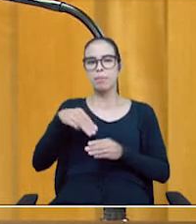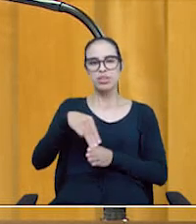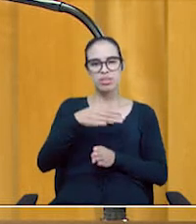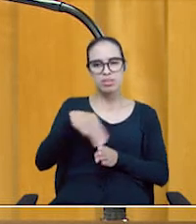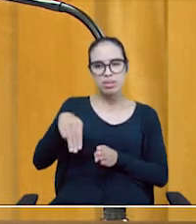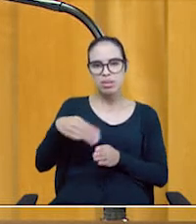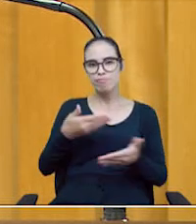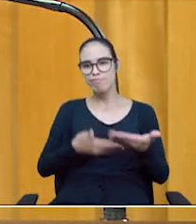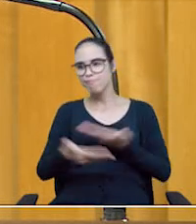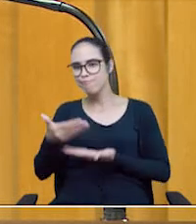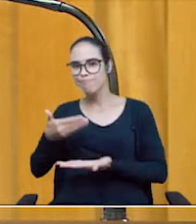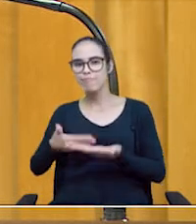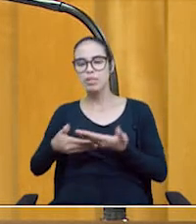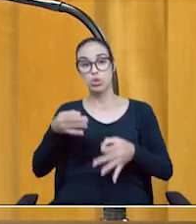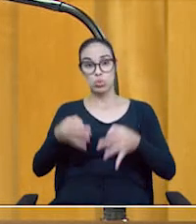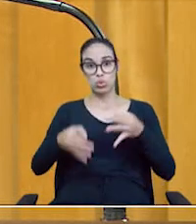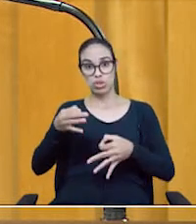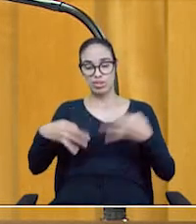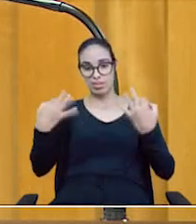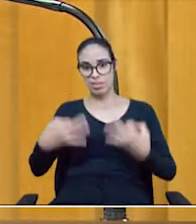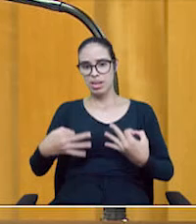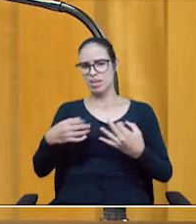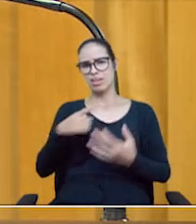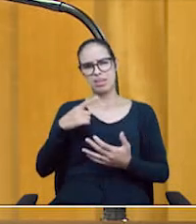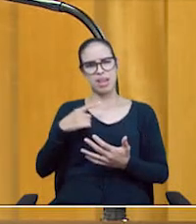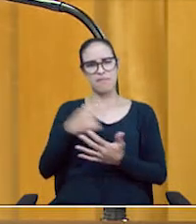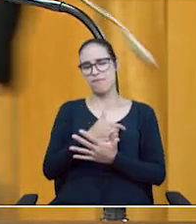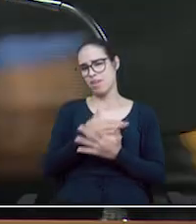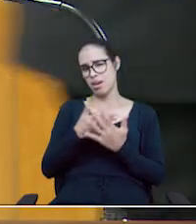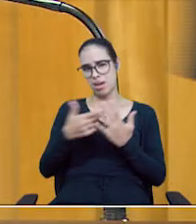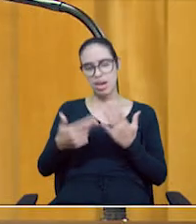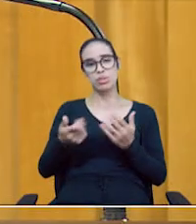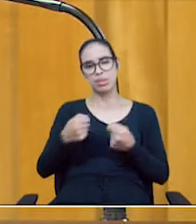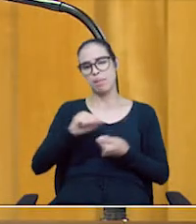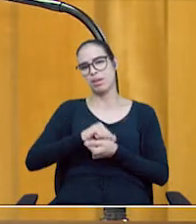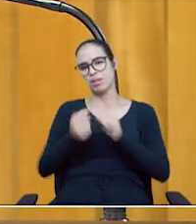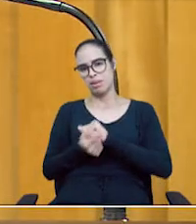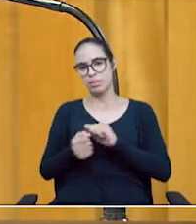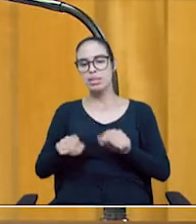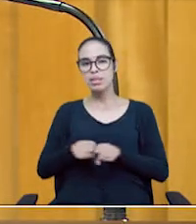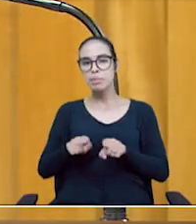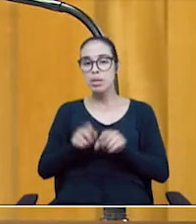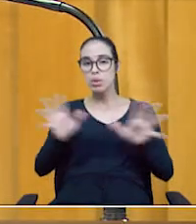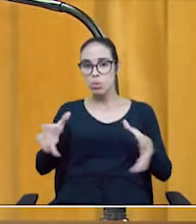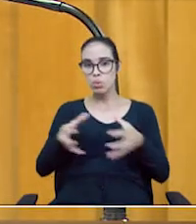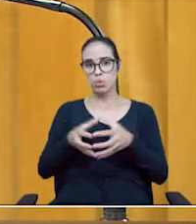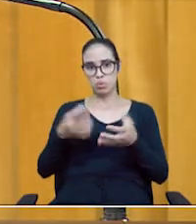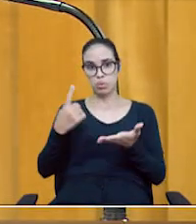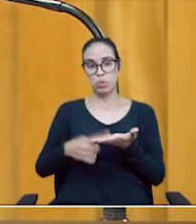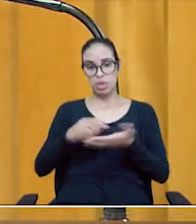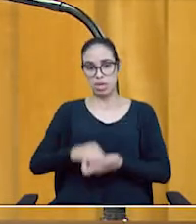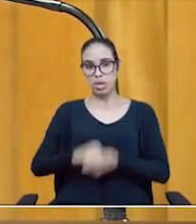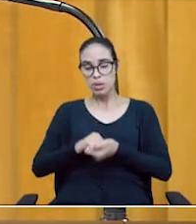justiça restaurativa e tantas outras possibilidades adequadas. Comitê Gestor da Conciliação, também do